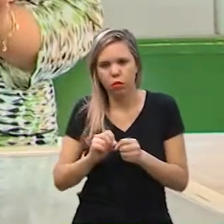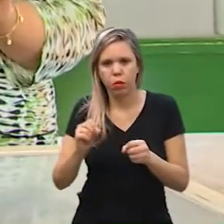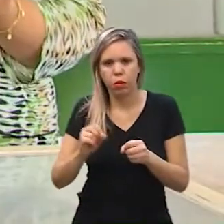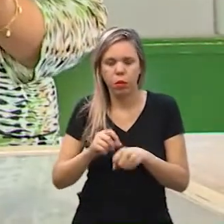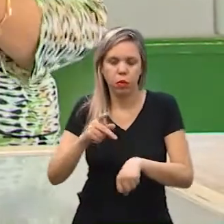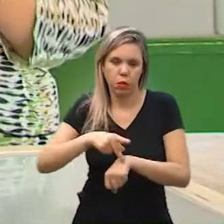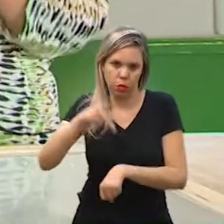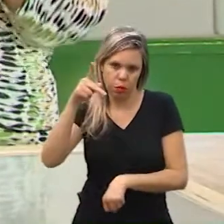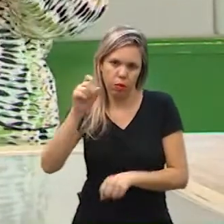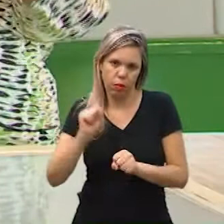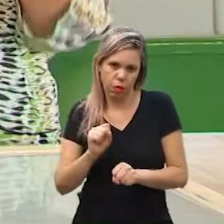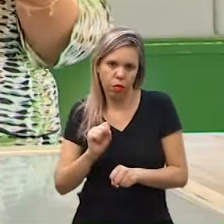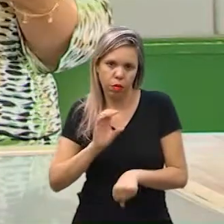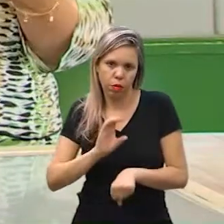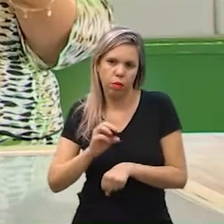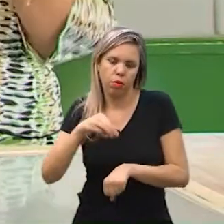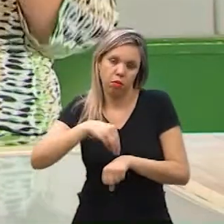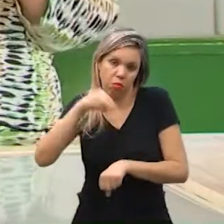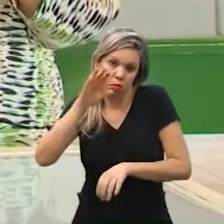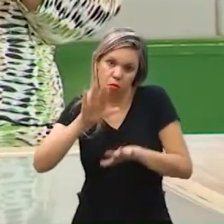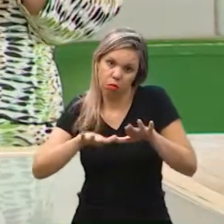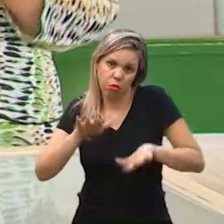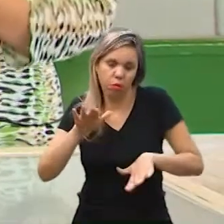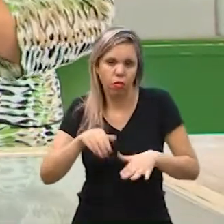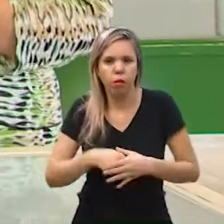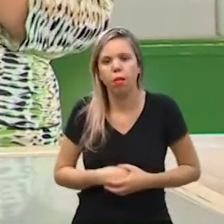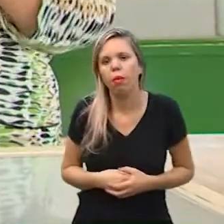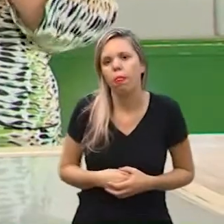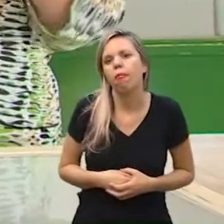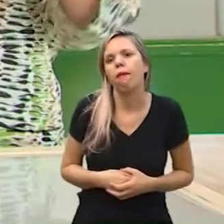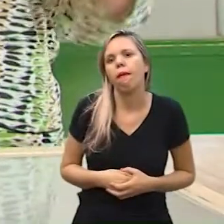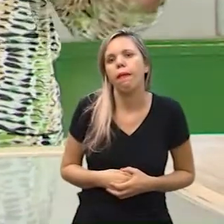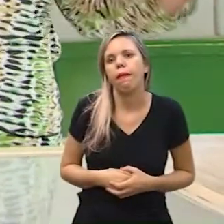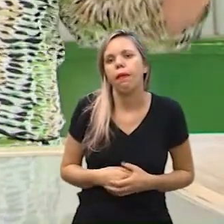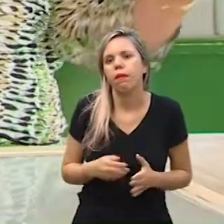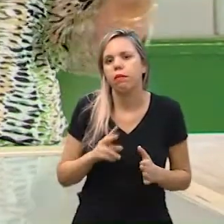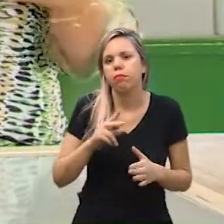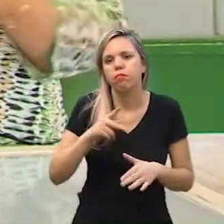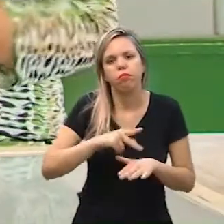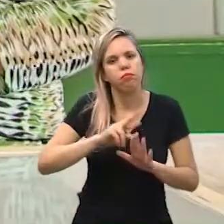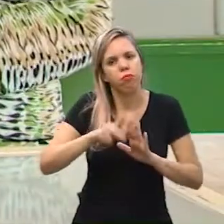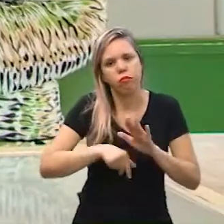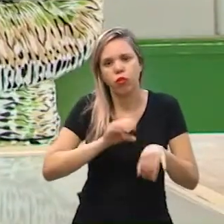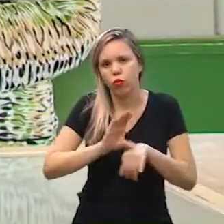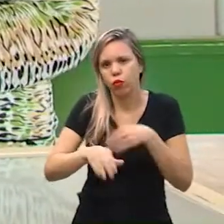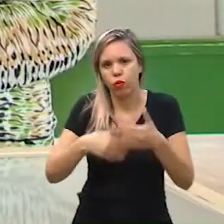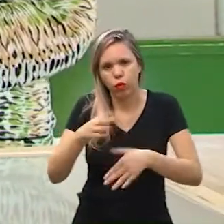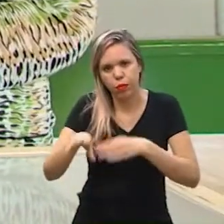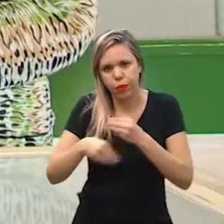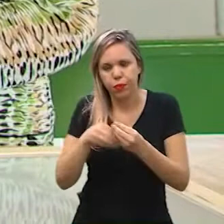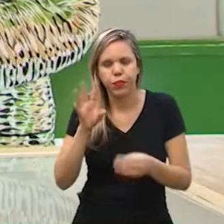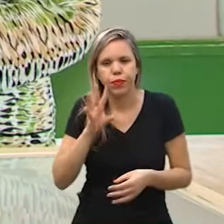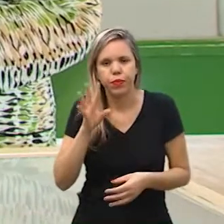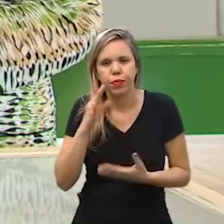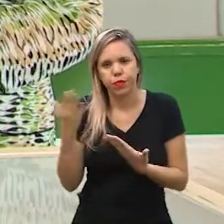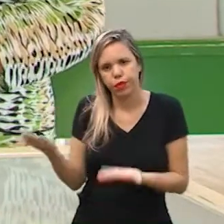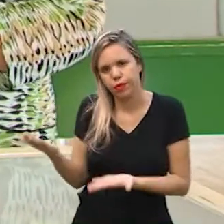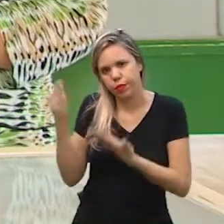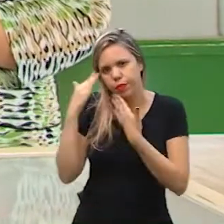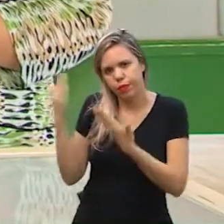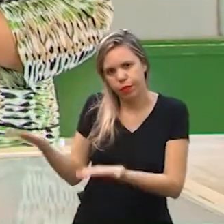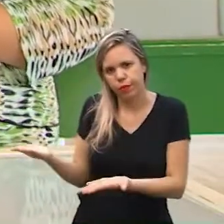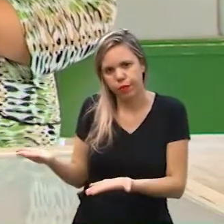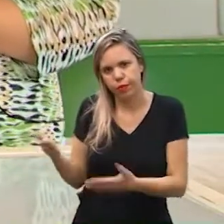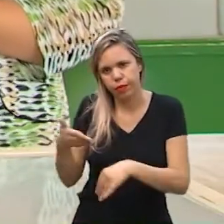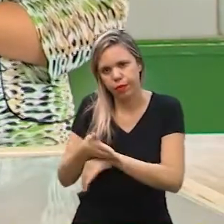uma especialização, um mestrado, né? E vai se especializando na área. Legal, Adriana, muito obrigado